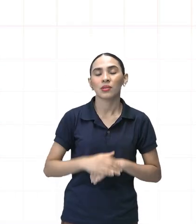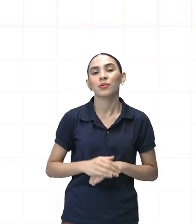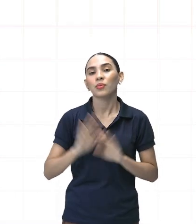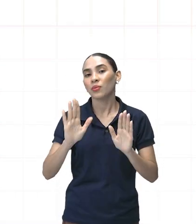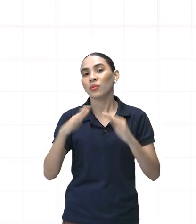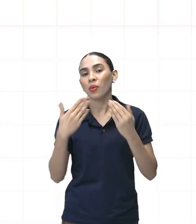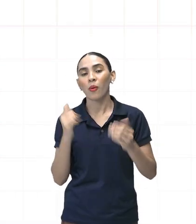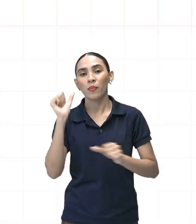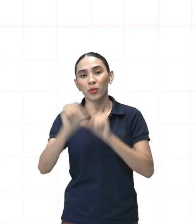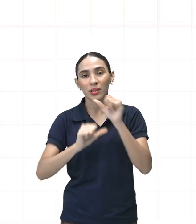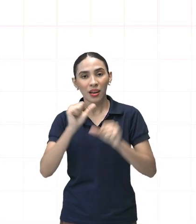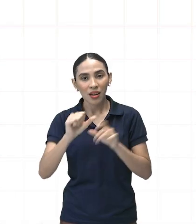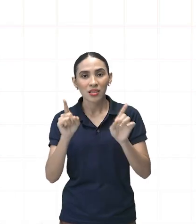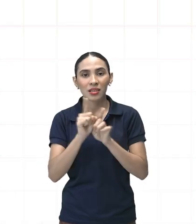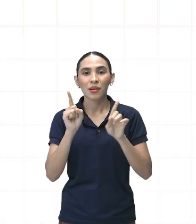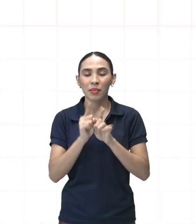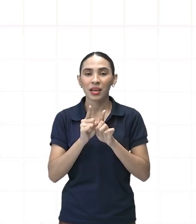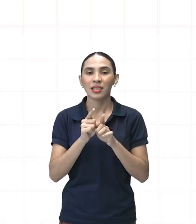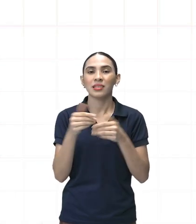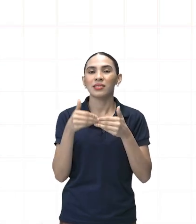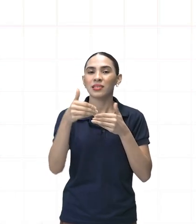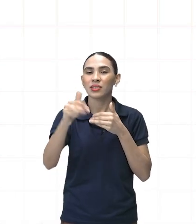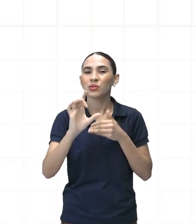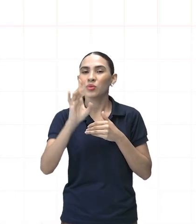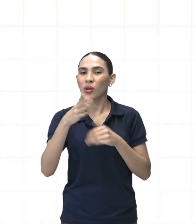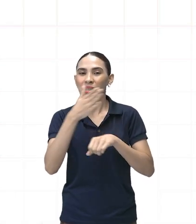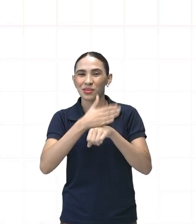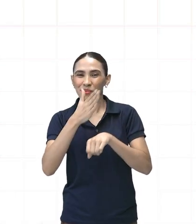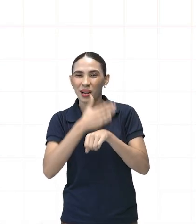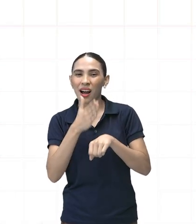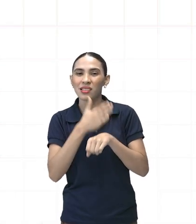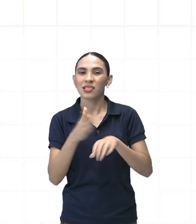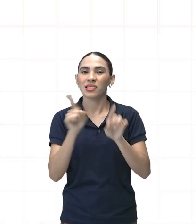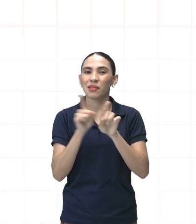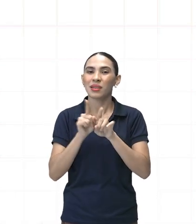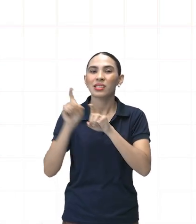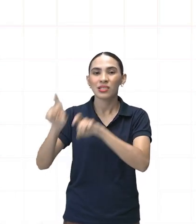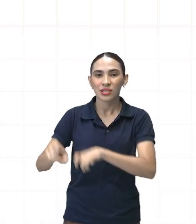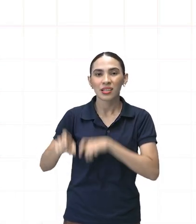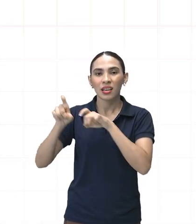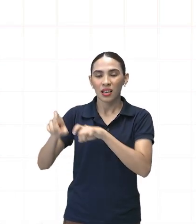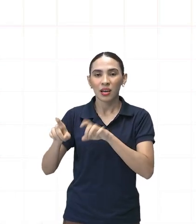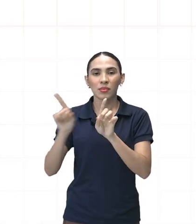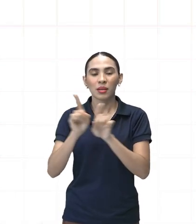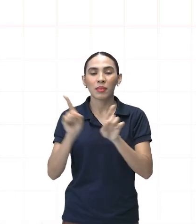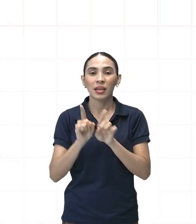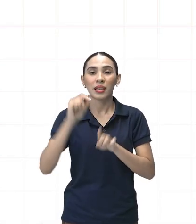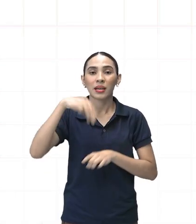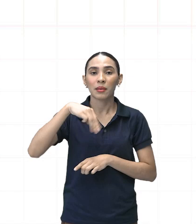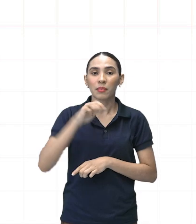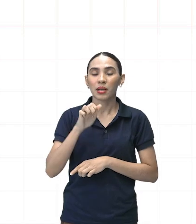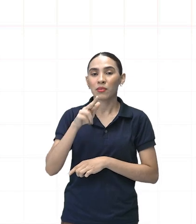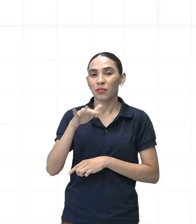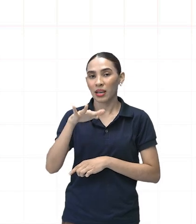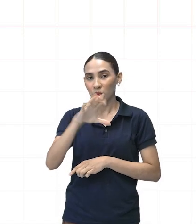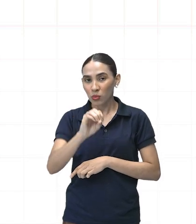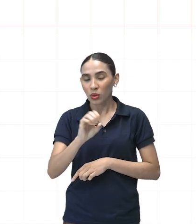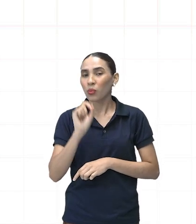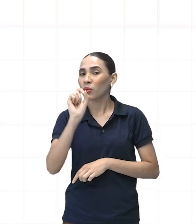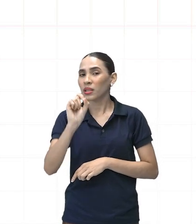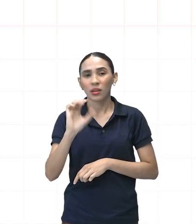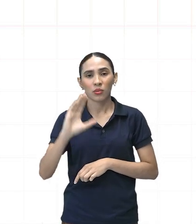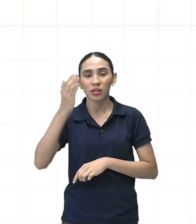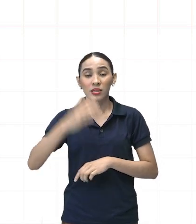as mudanças, saindo ali somente das atividades de campo, com a manufatura, o que acabou